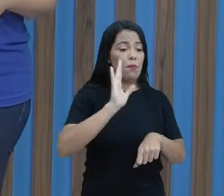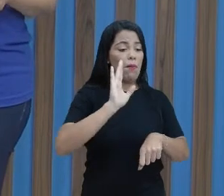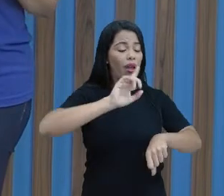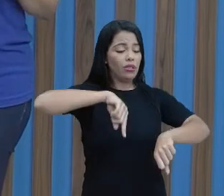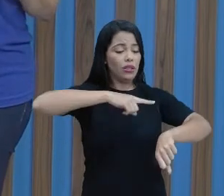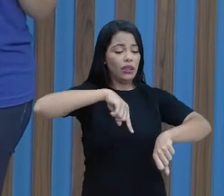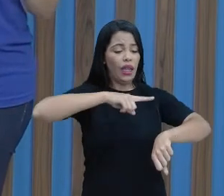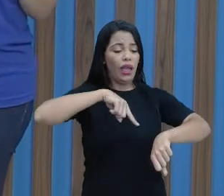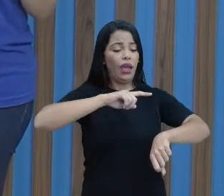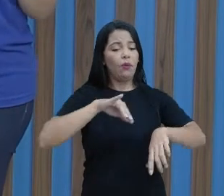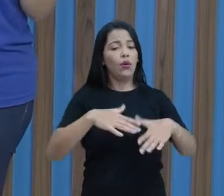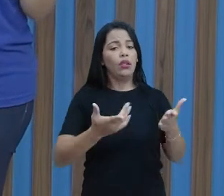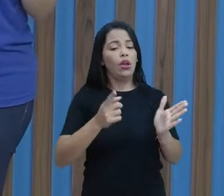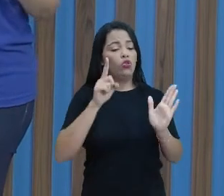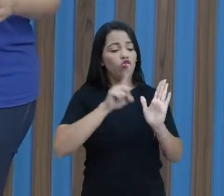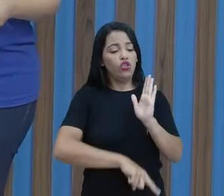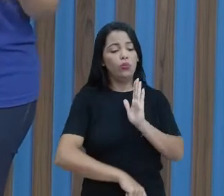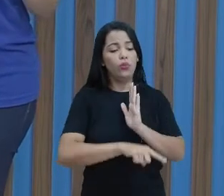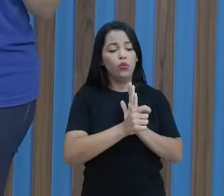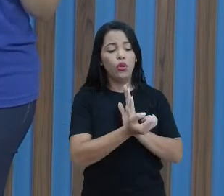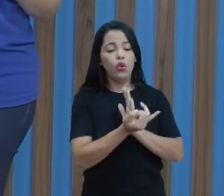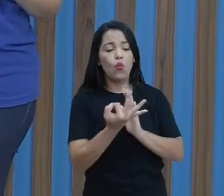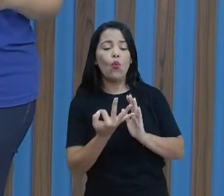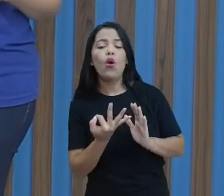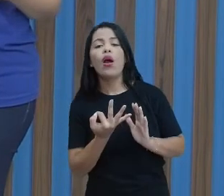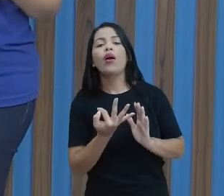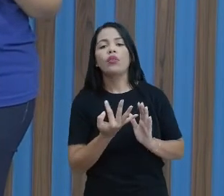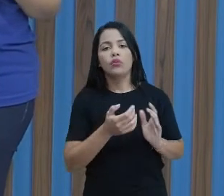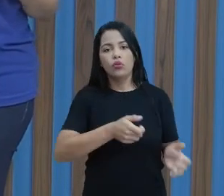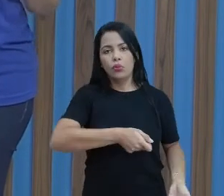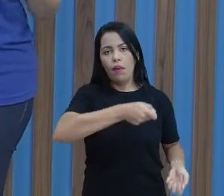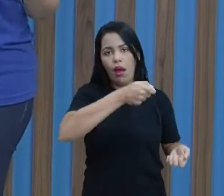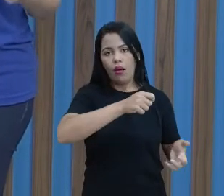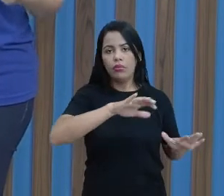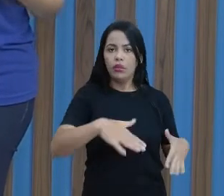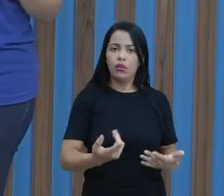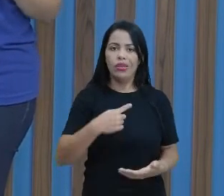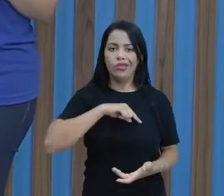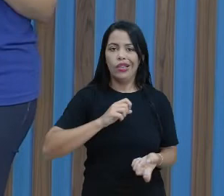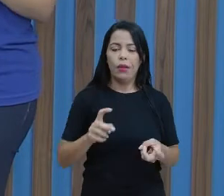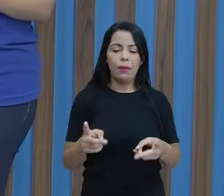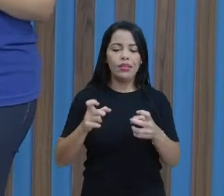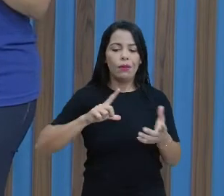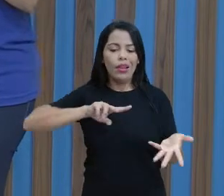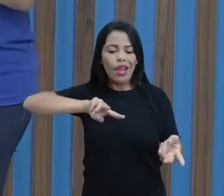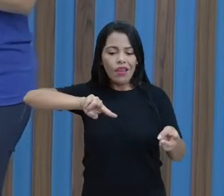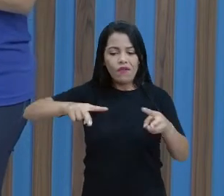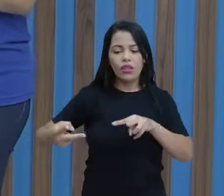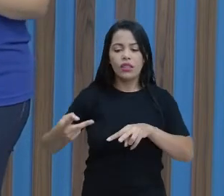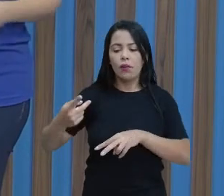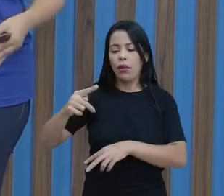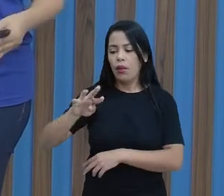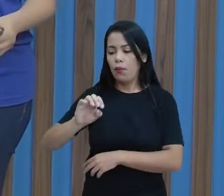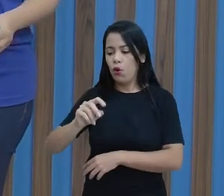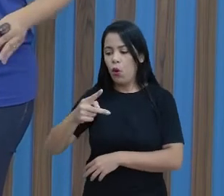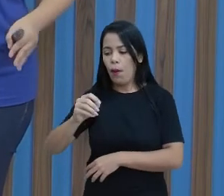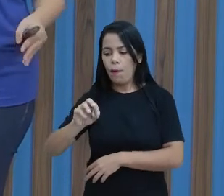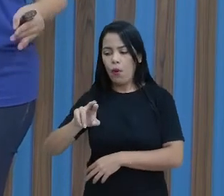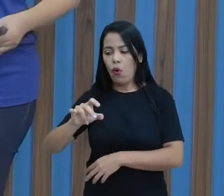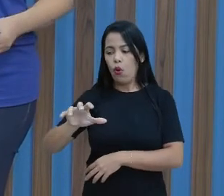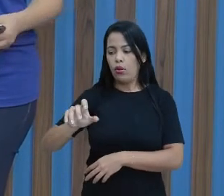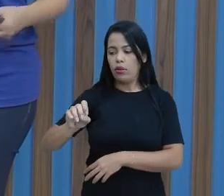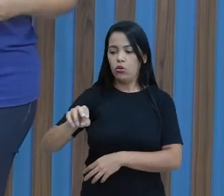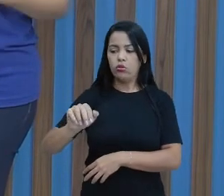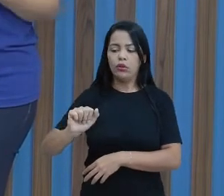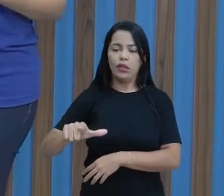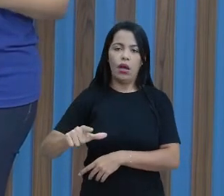consegue concluir que a relação fica inversamente proporcional, né? Uma hora a gente tinha, no exemplo dos pãezinhos, o gráfico